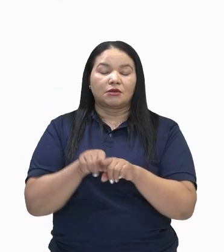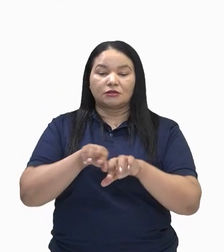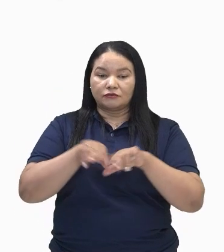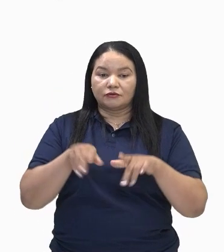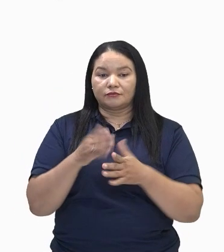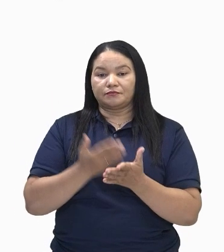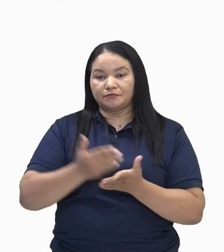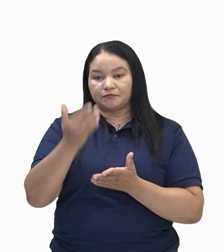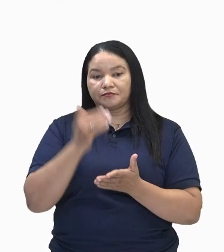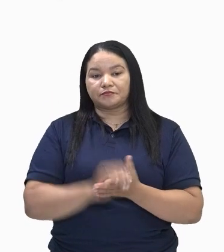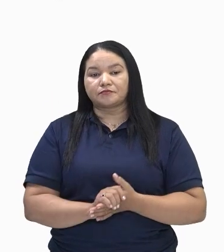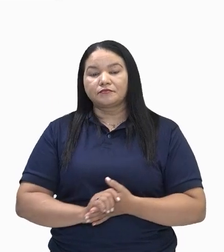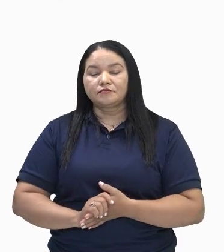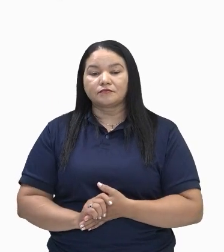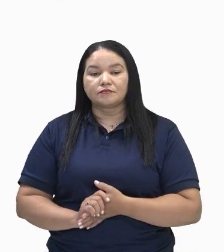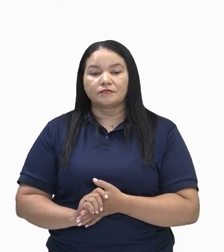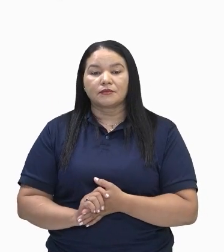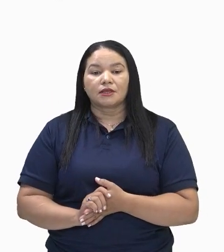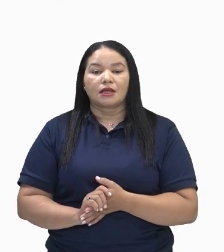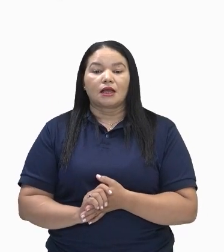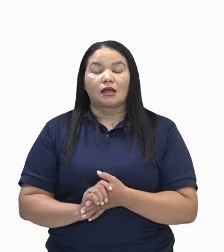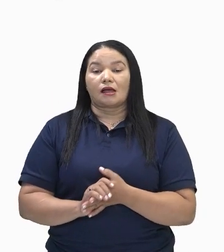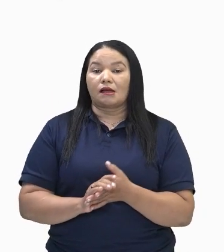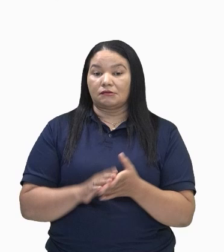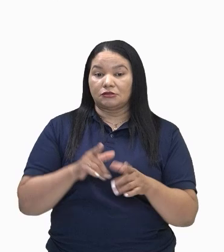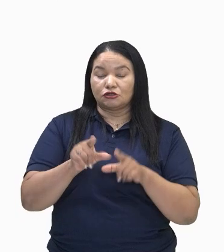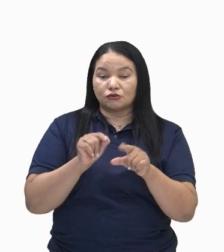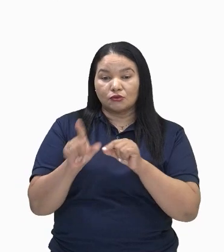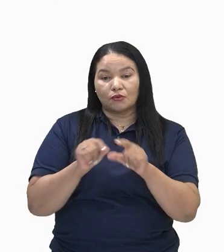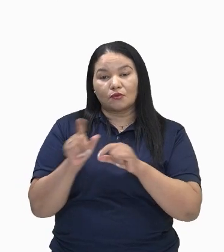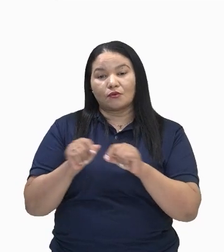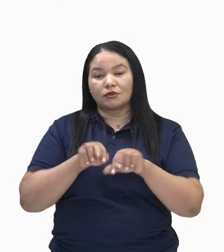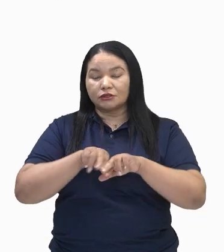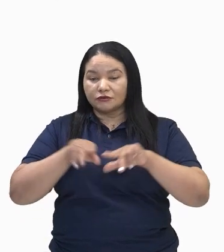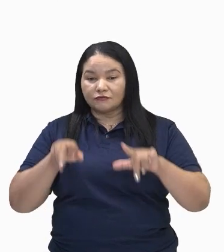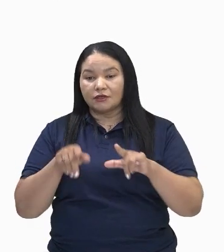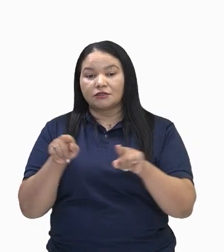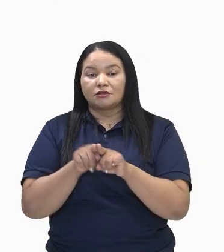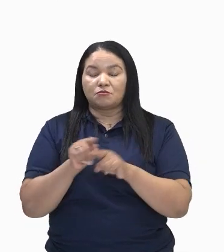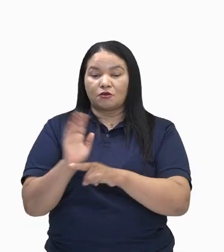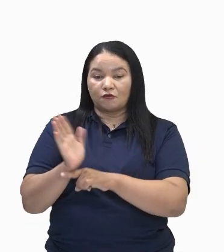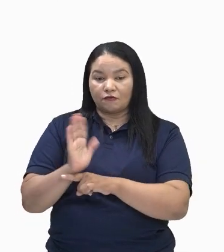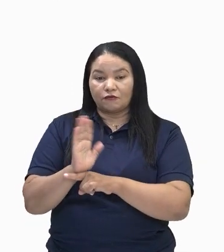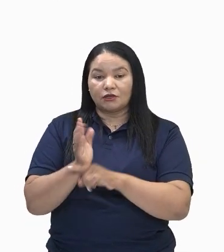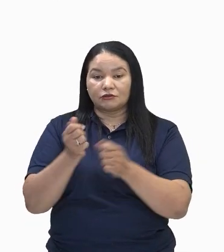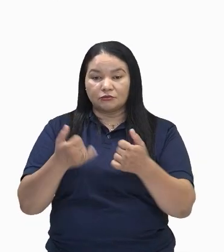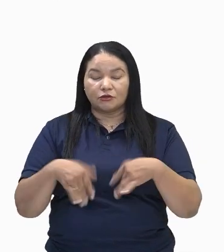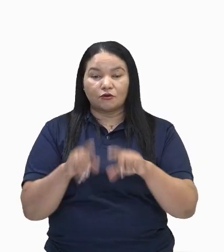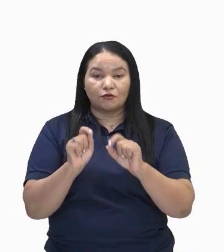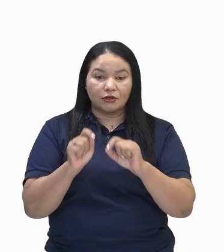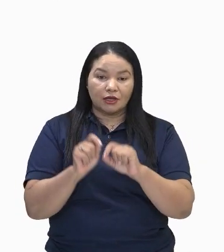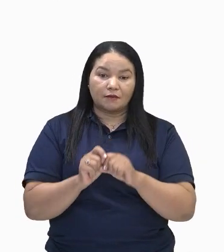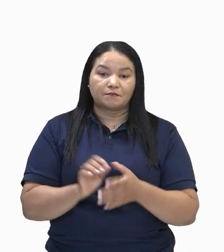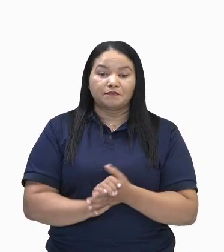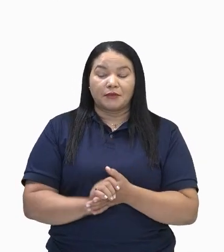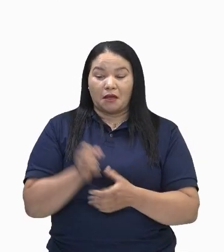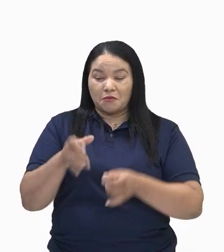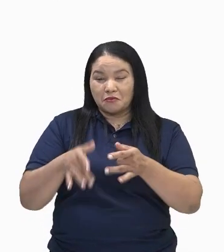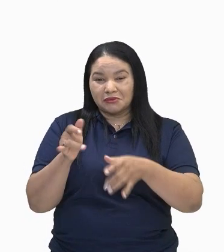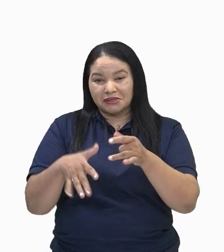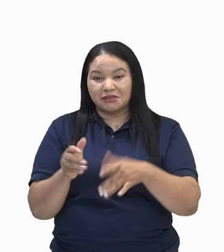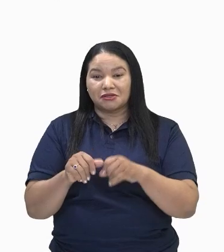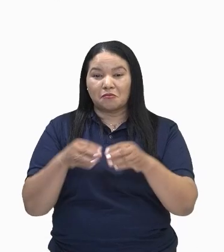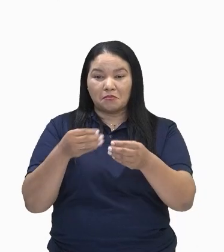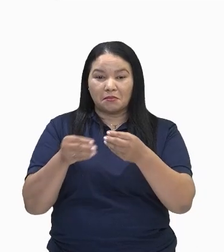Avançando. Todas as escolhas técnicas se congregam no vídeo de modo a destacar que a poluição plástica é um problema